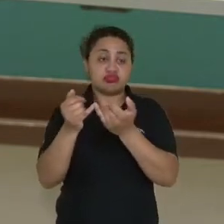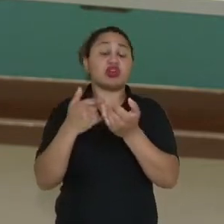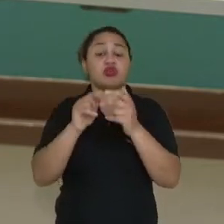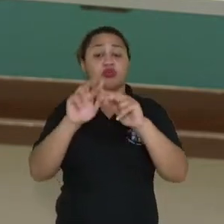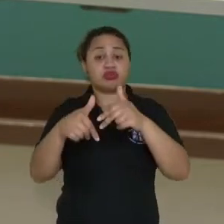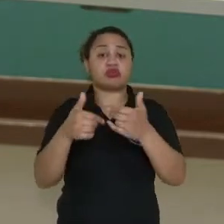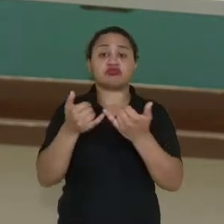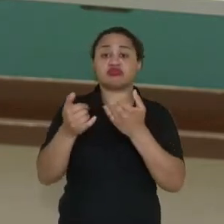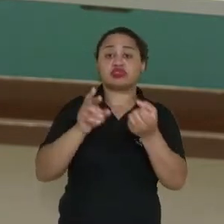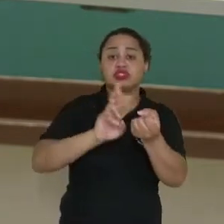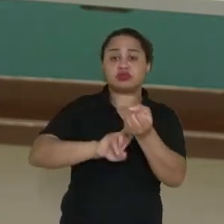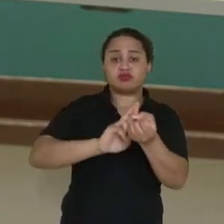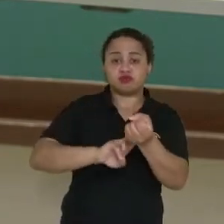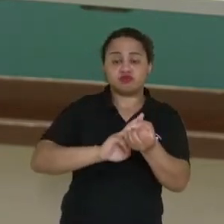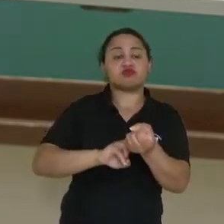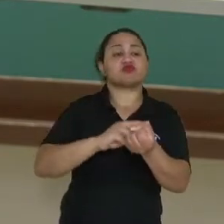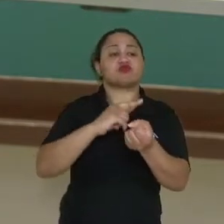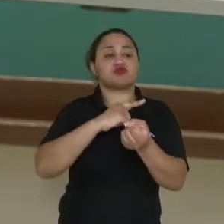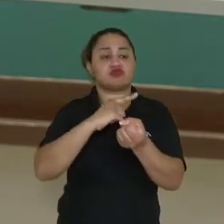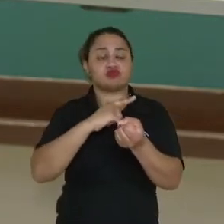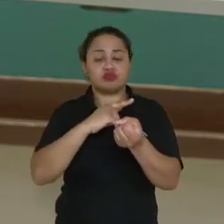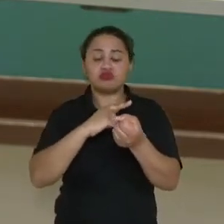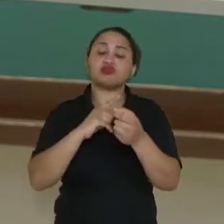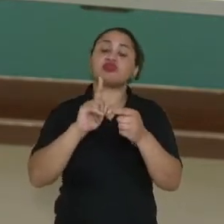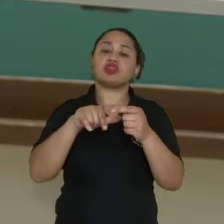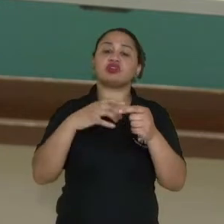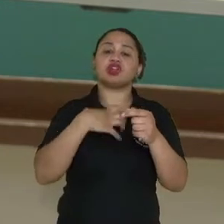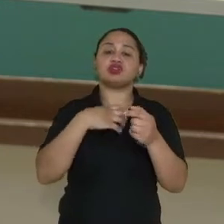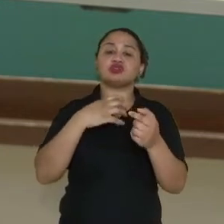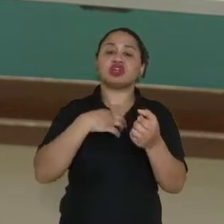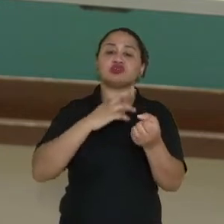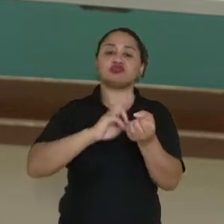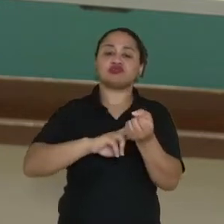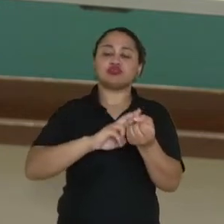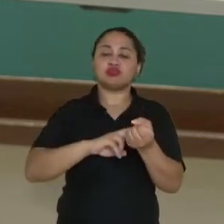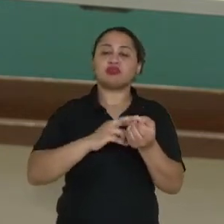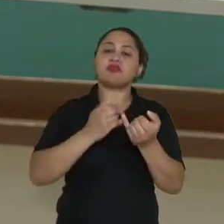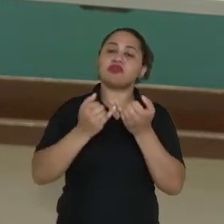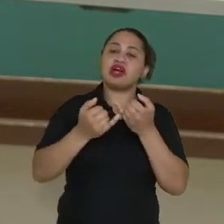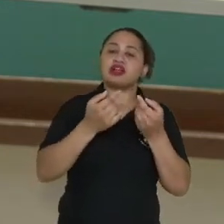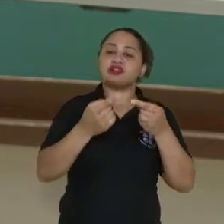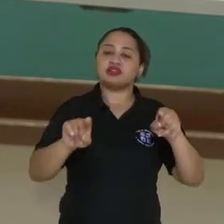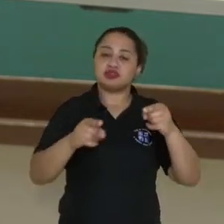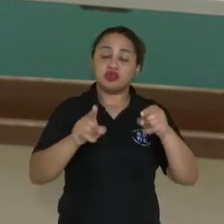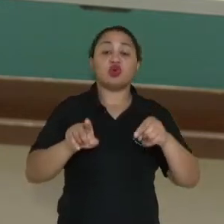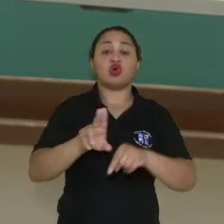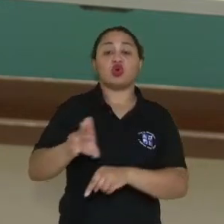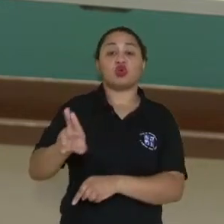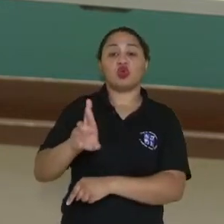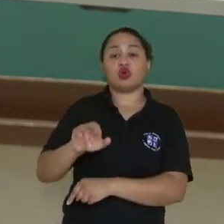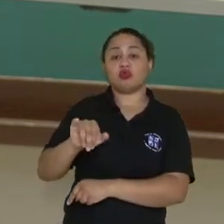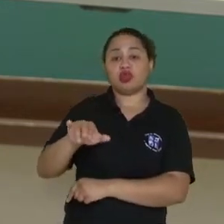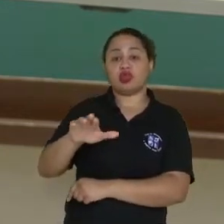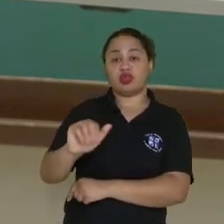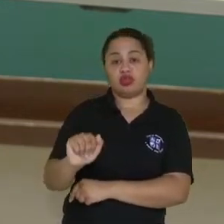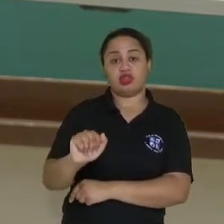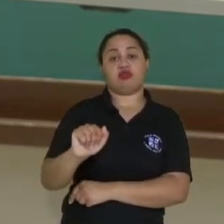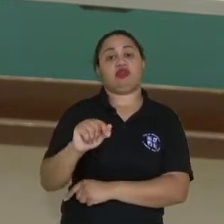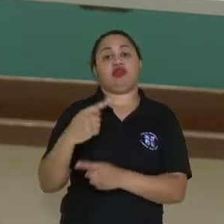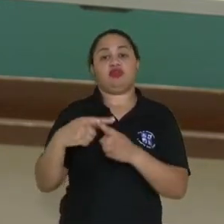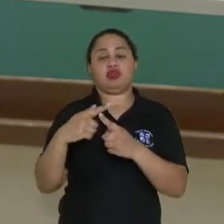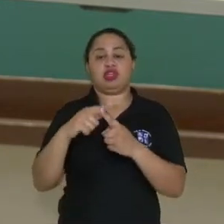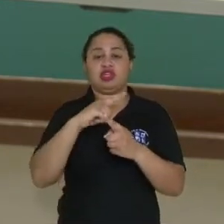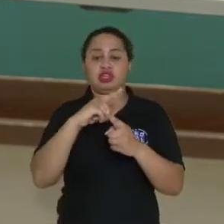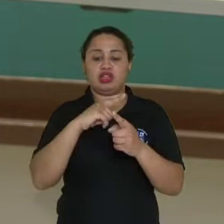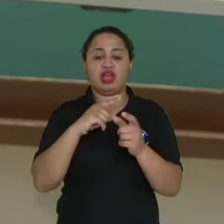elementos fônicos no final, portanto, produzem aí um ritmo sonoro, né, que a gente chama de rima. Né, por conta de terem aí